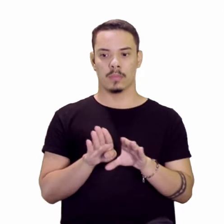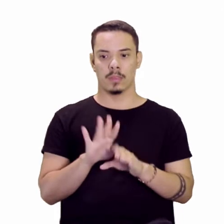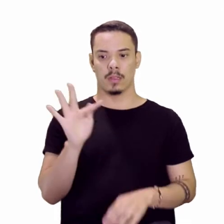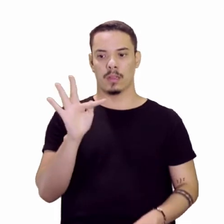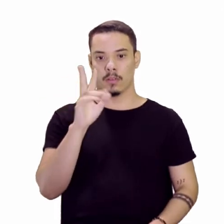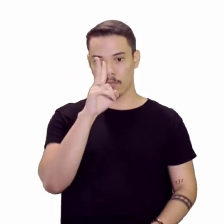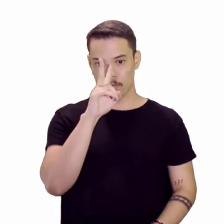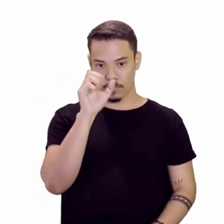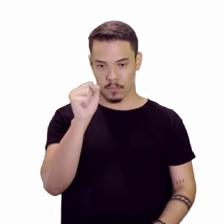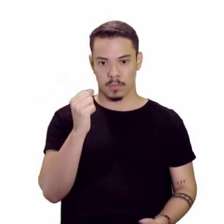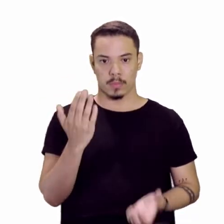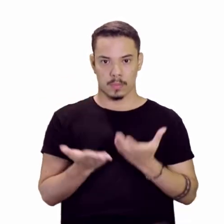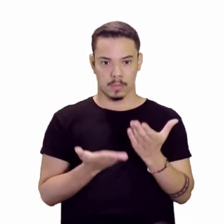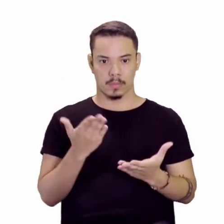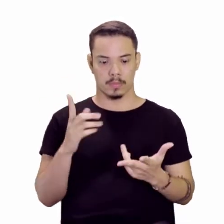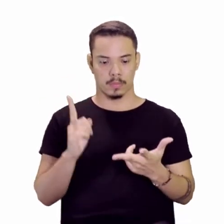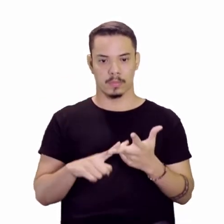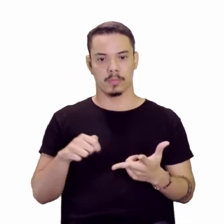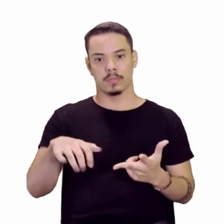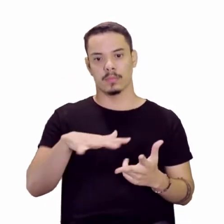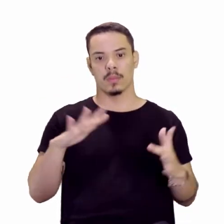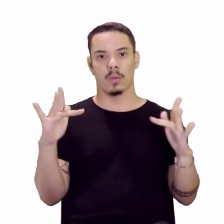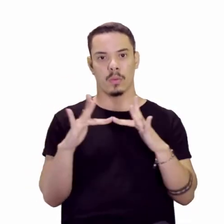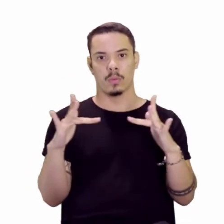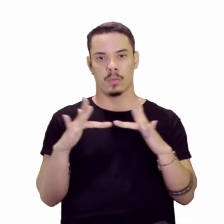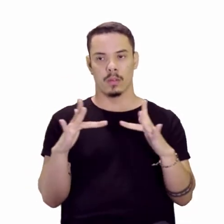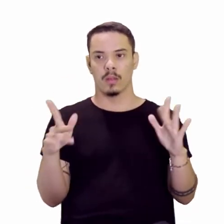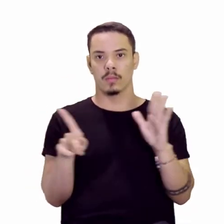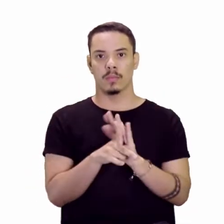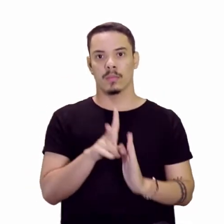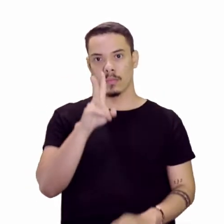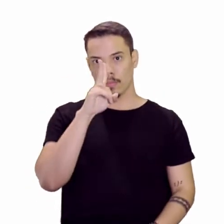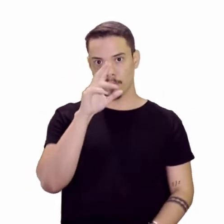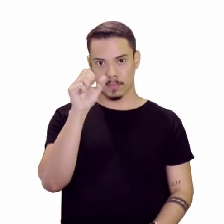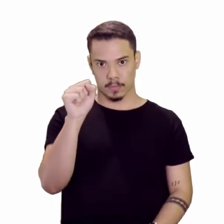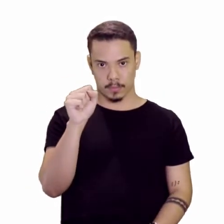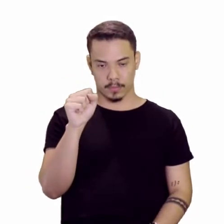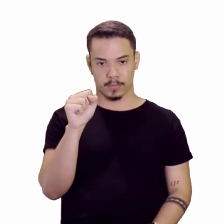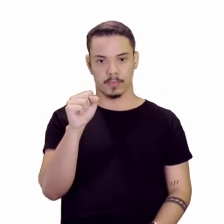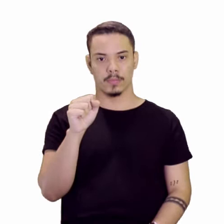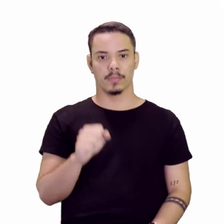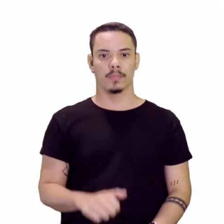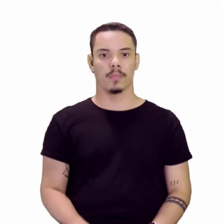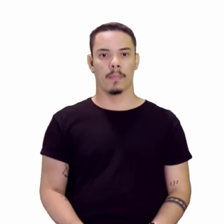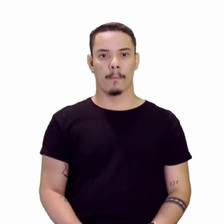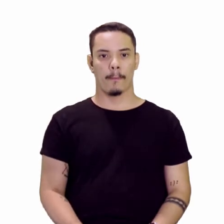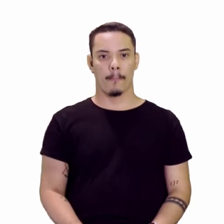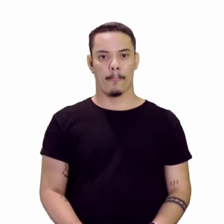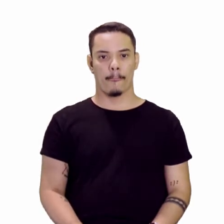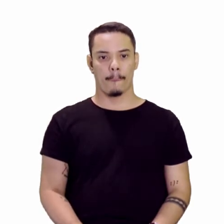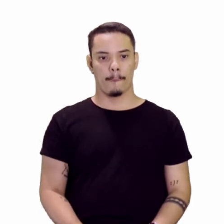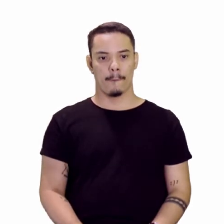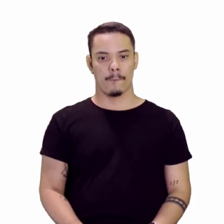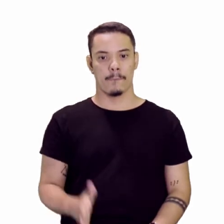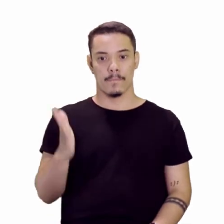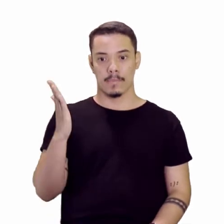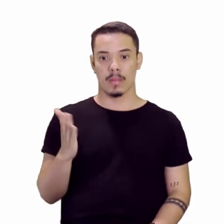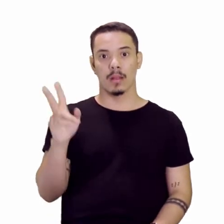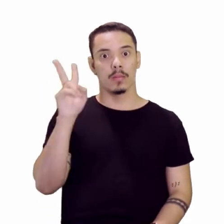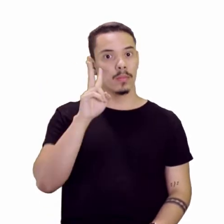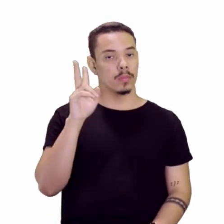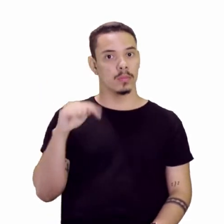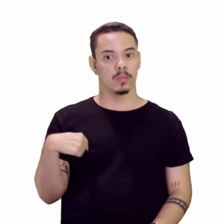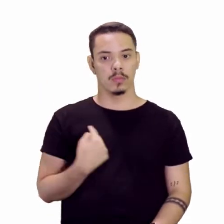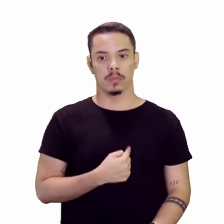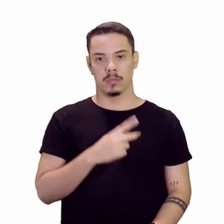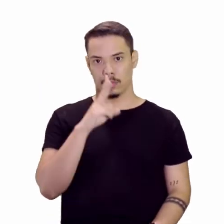força aplicada e a área de contato onde essa força é aplicada. Toda a área que essa Exatamente. força é aplicada. Aqui, nesse caso, lembrando que a nossa